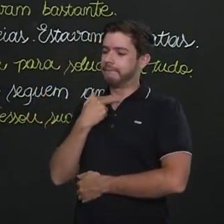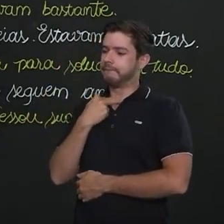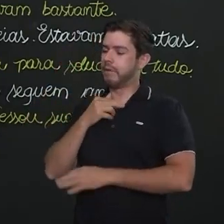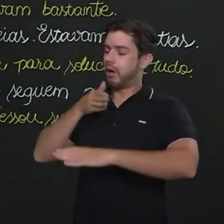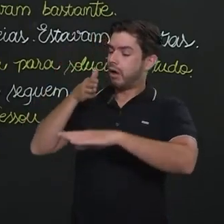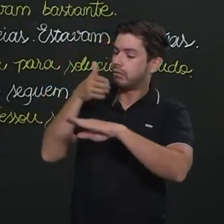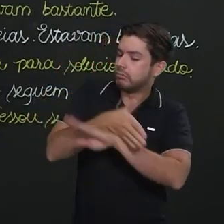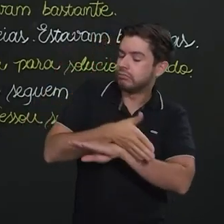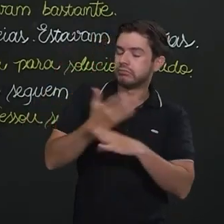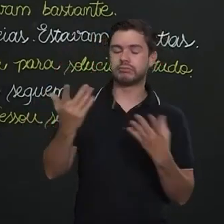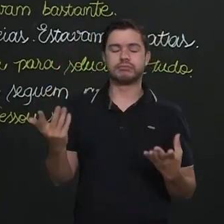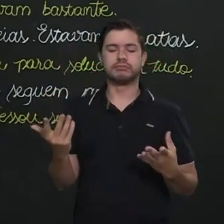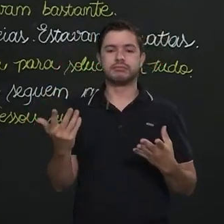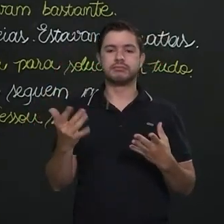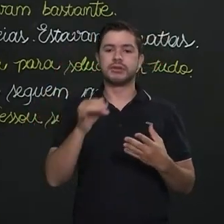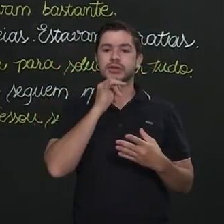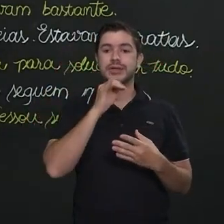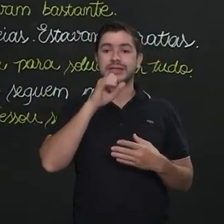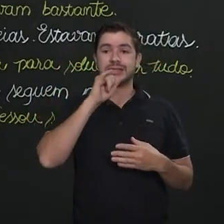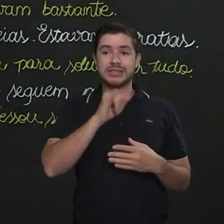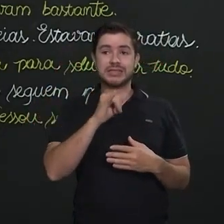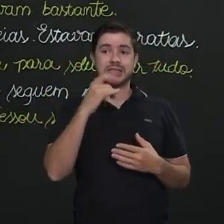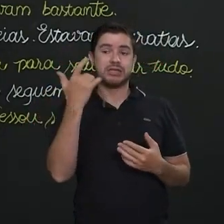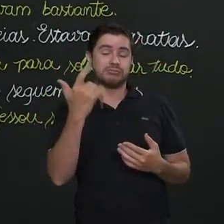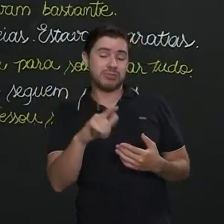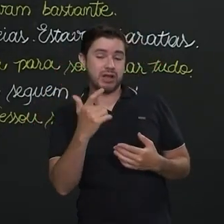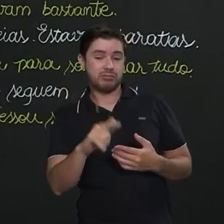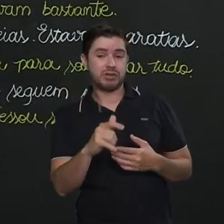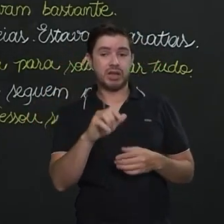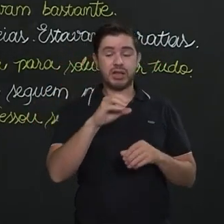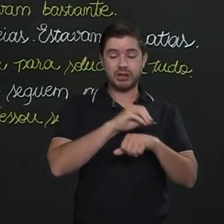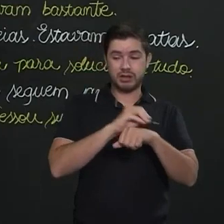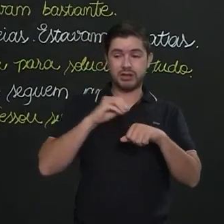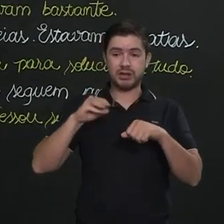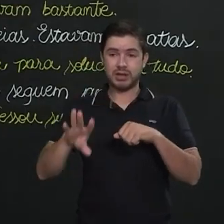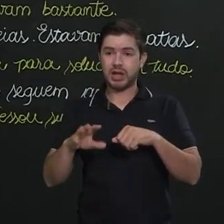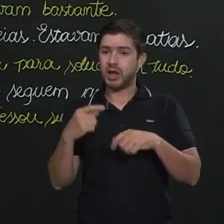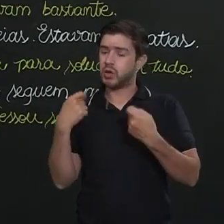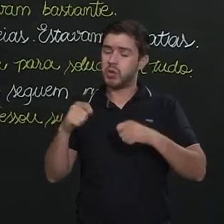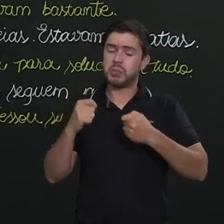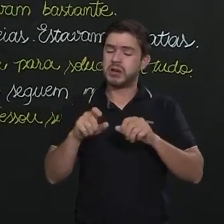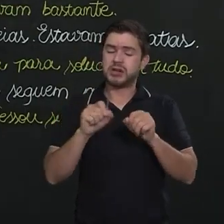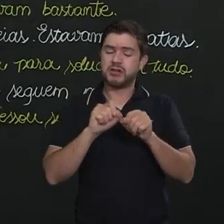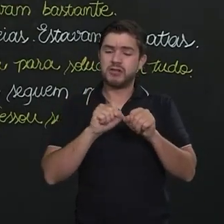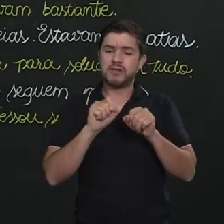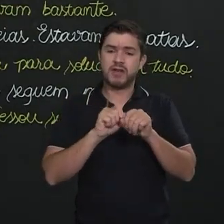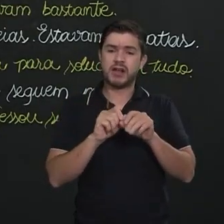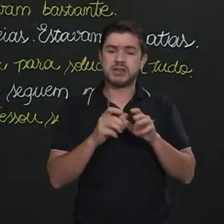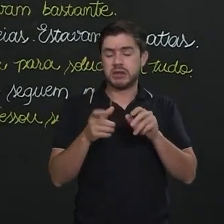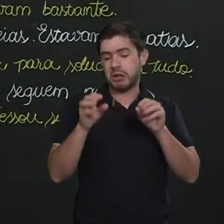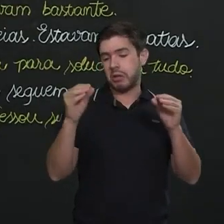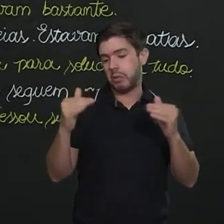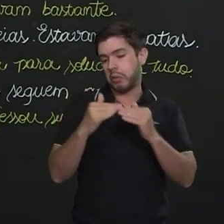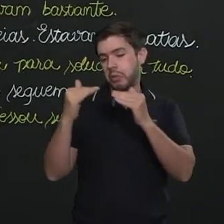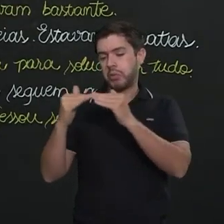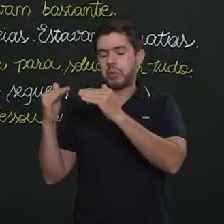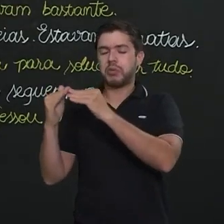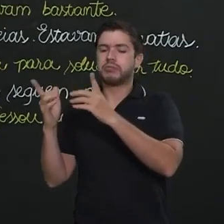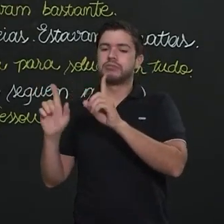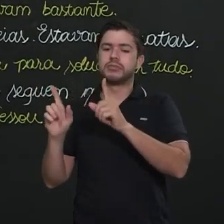há o artigo, eu não faço essa concordância, eu mantenho a expressão em sua forma original.